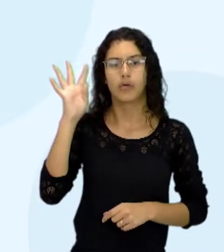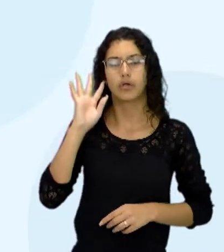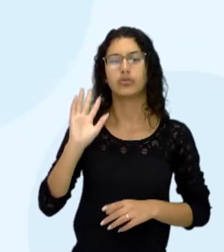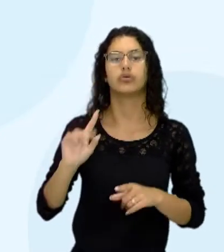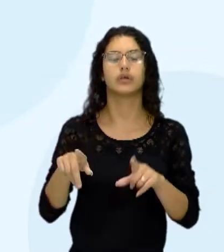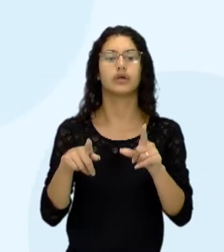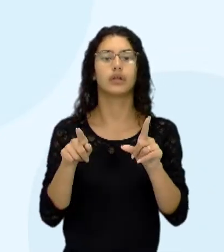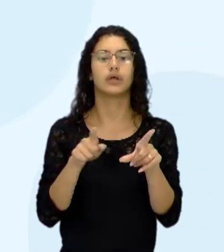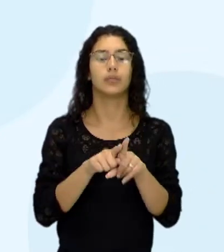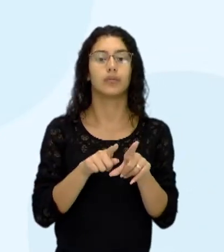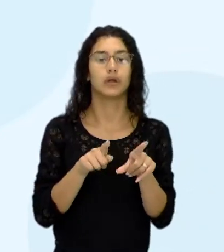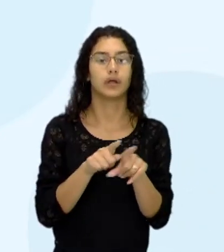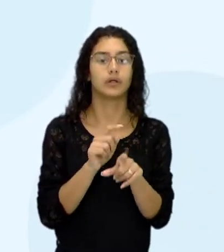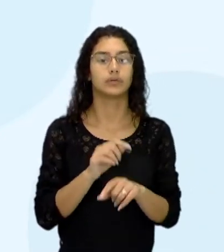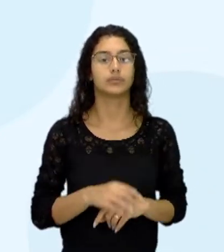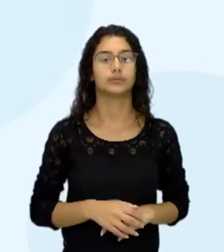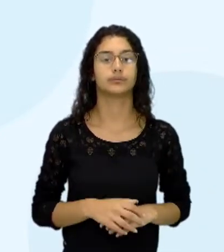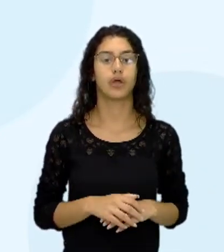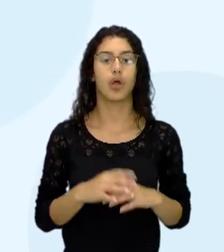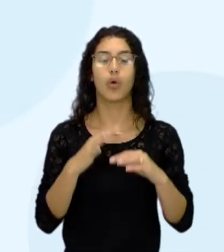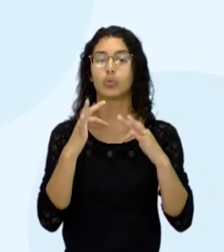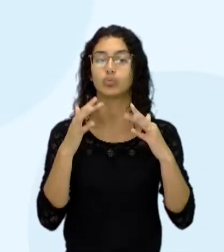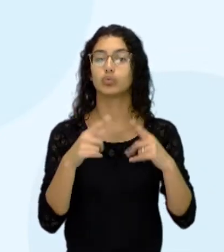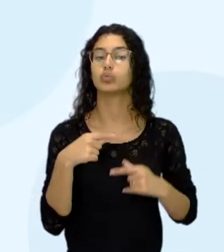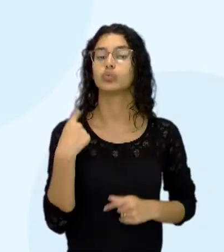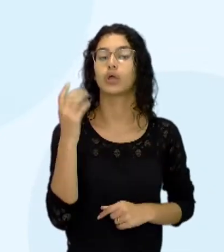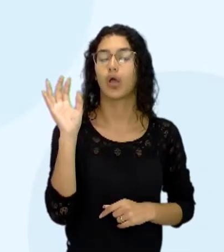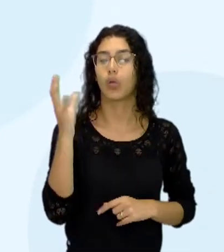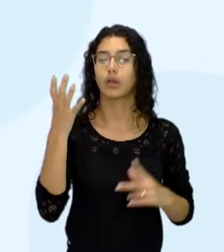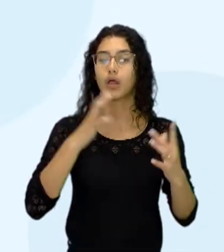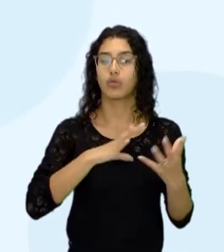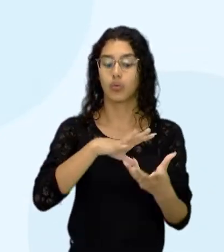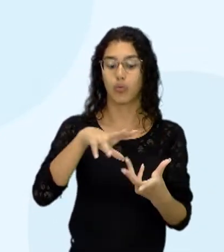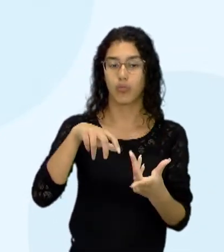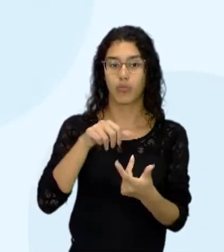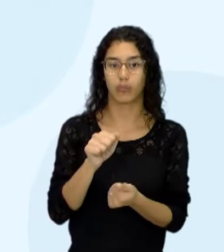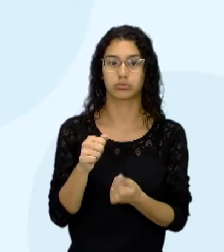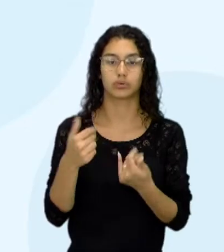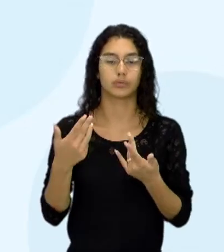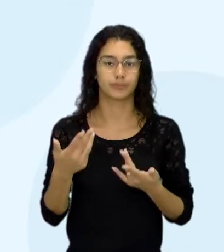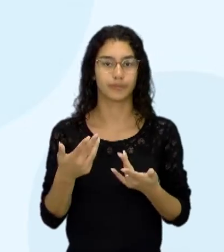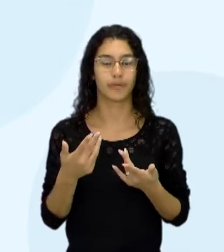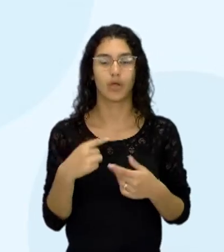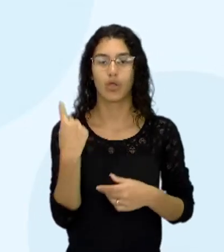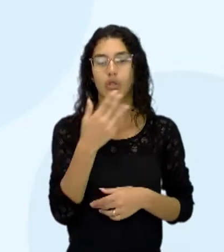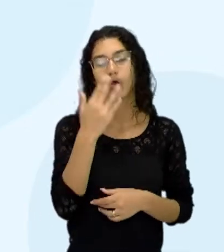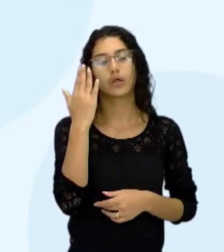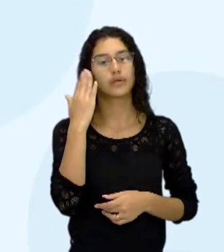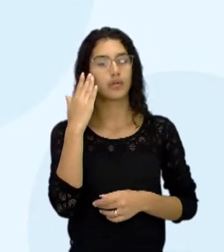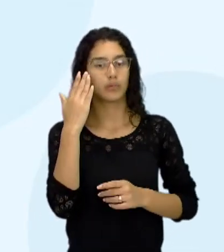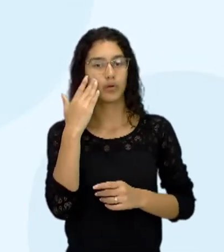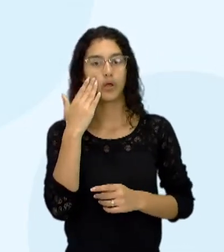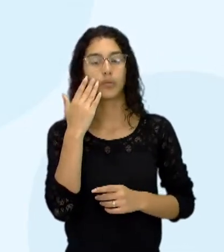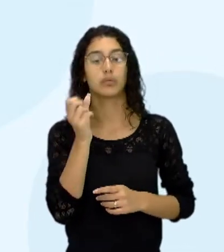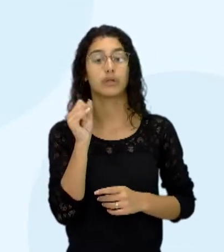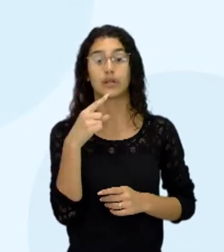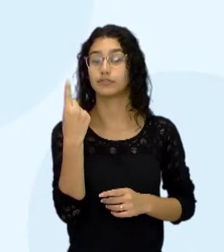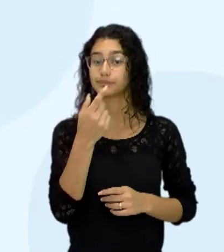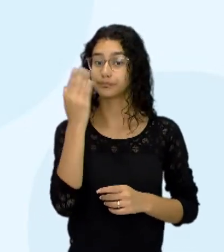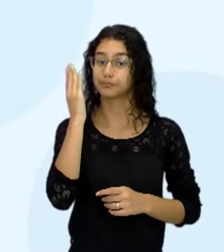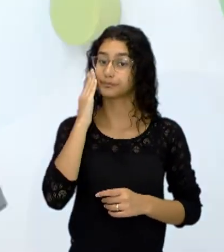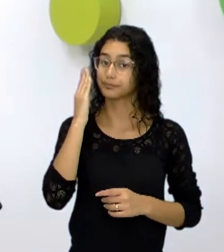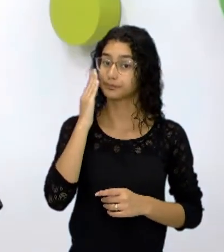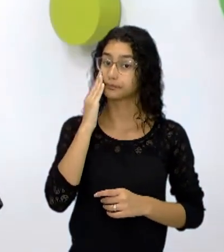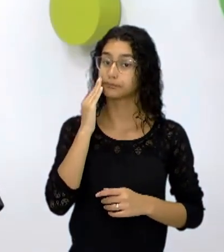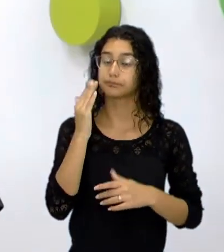sobre tudo que acontece no mundo, que acontece ao nosso redor, realmente a gente sabe. E se a gente sabe de